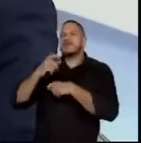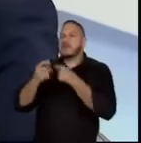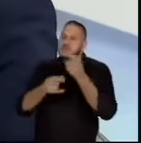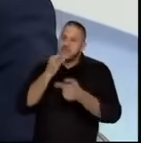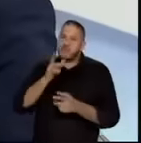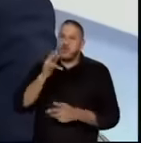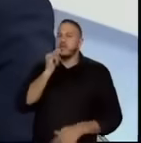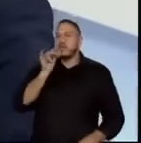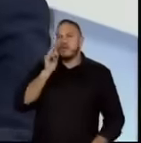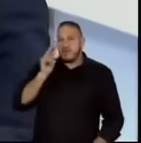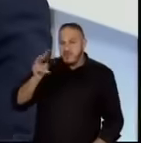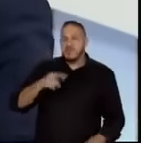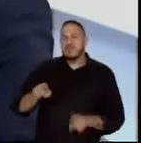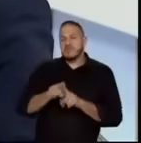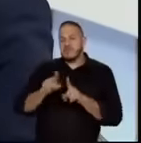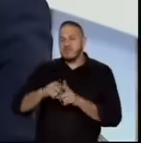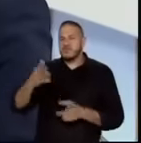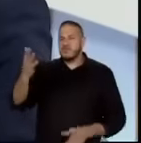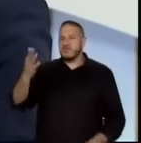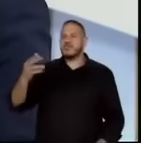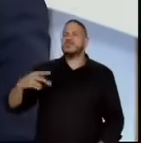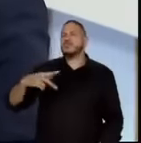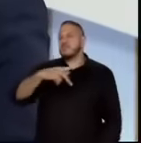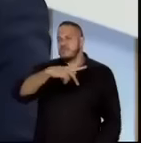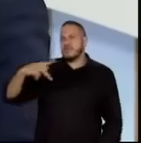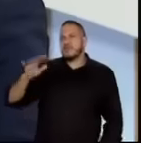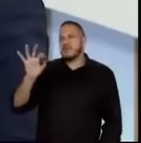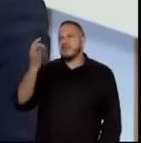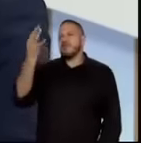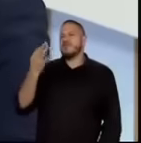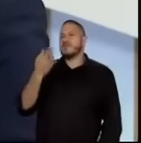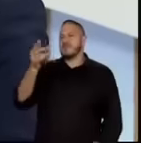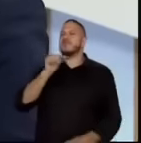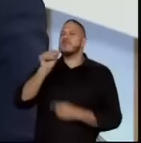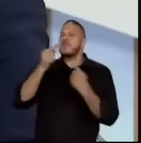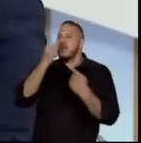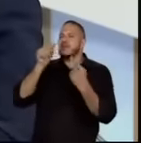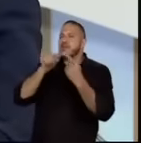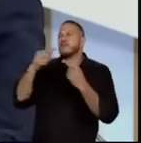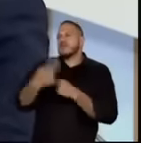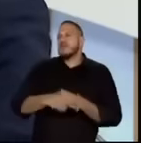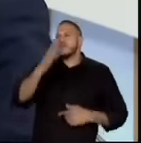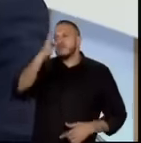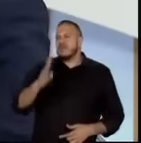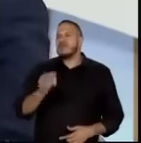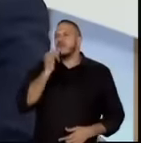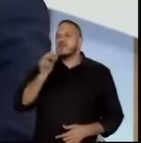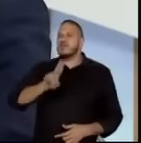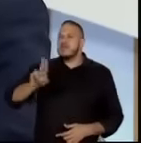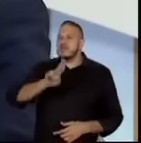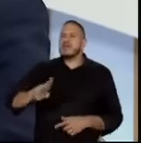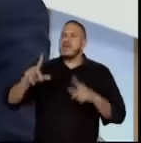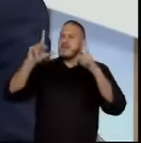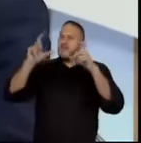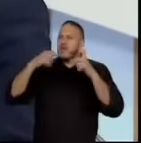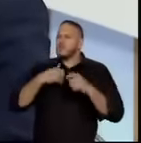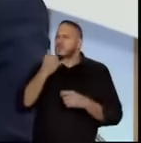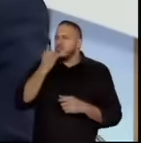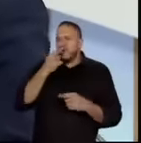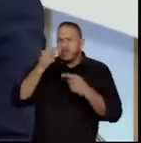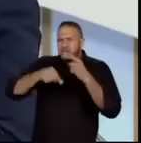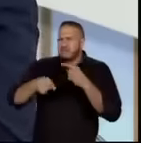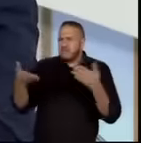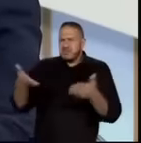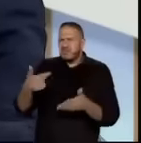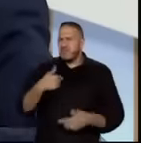que nós vimos do presidente do Emmanuel Macron com relação ao Brasil, usando aquela fotografia que nem era de agora. Enfim,